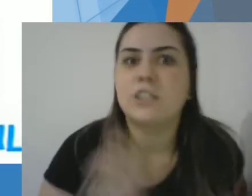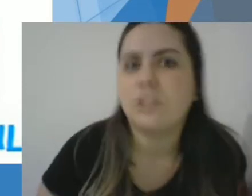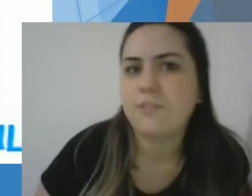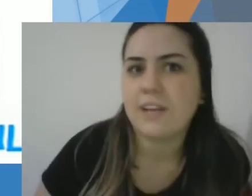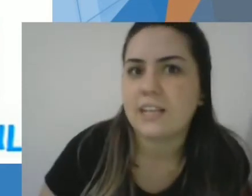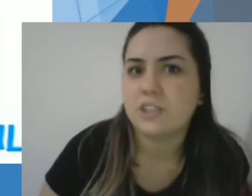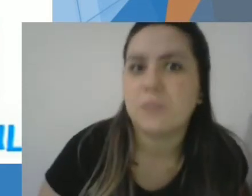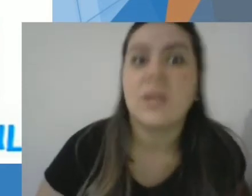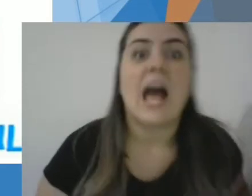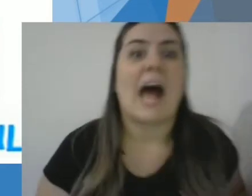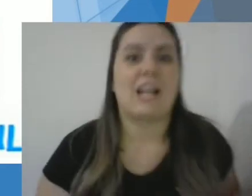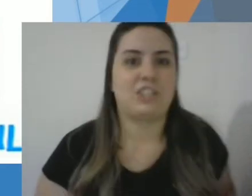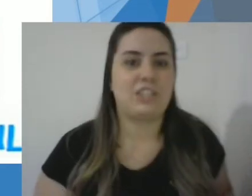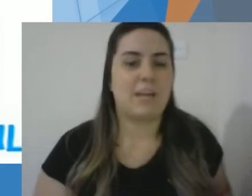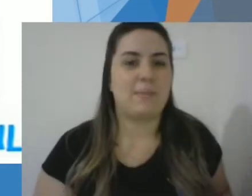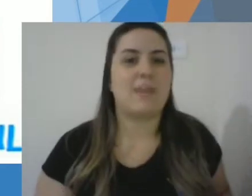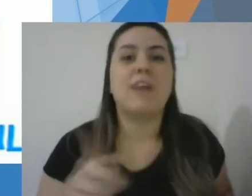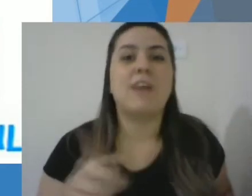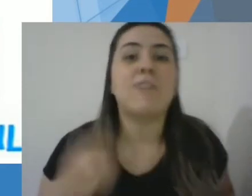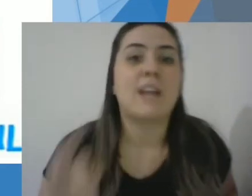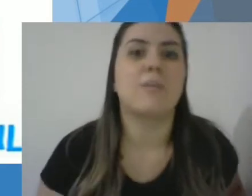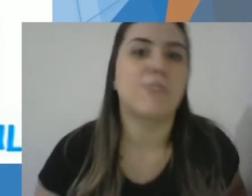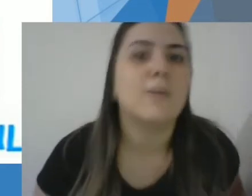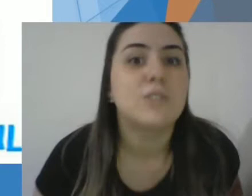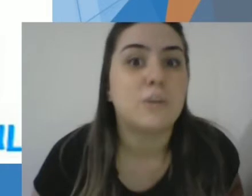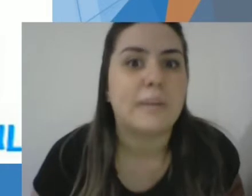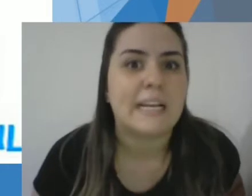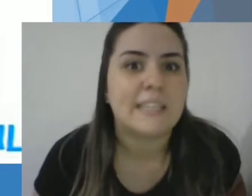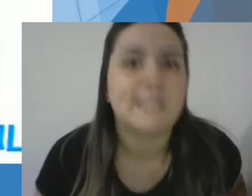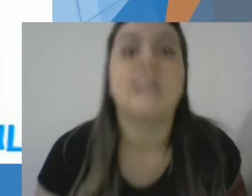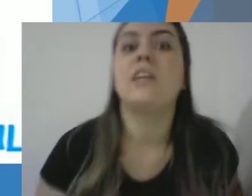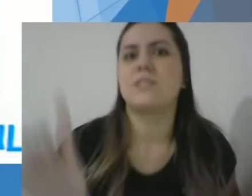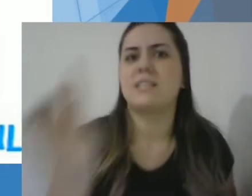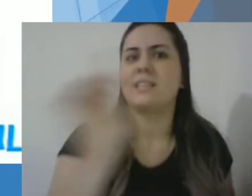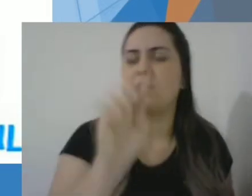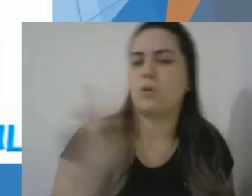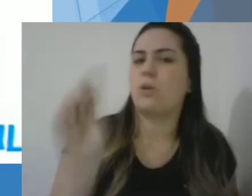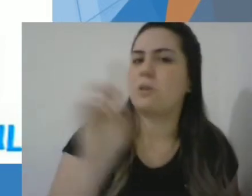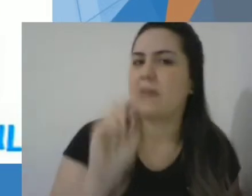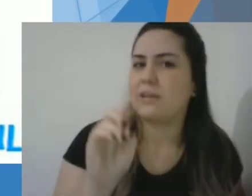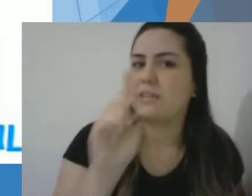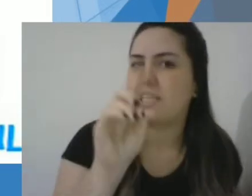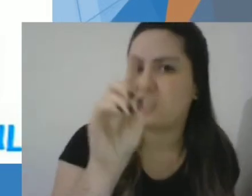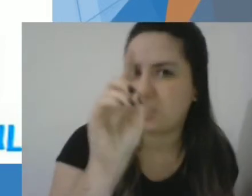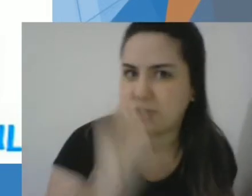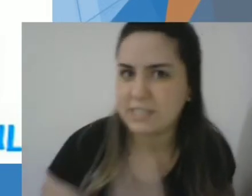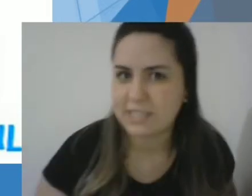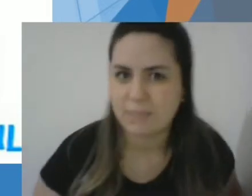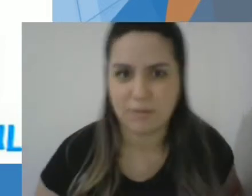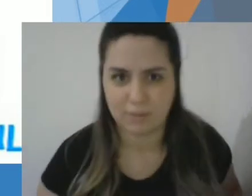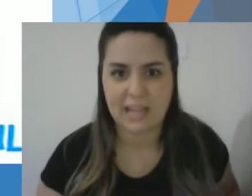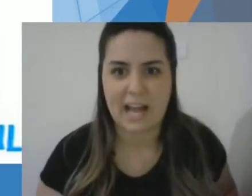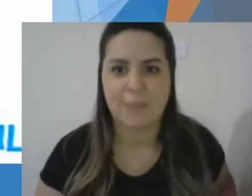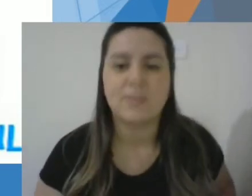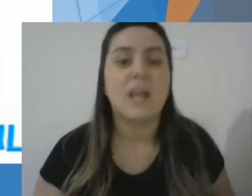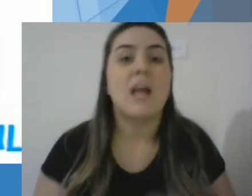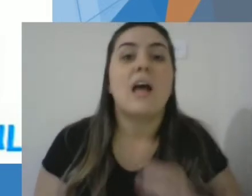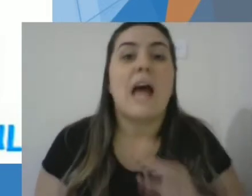fazer diferente. A tia Bia vai falar uma forma geométrica e vocês têm que colocar o dedinho em cima. Vamos